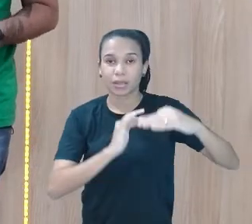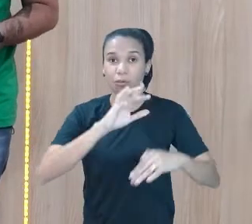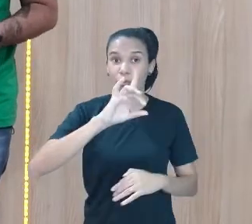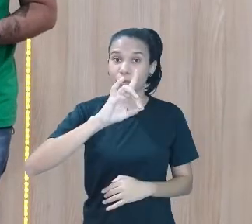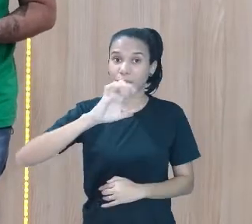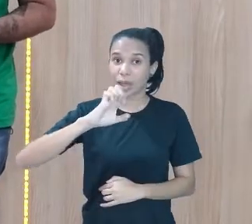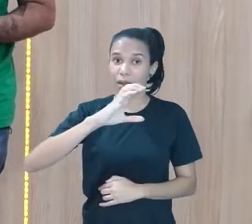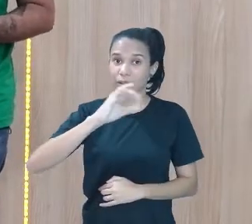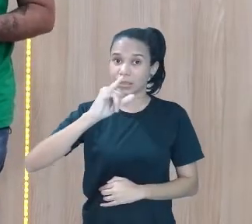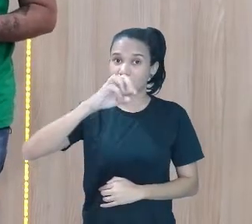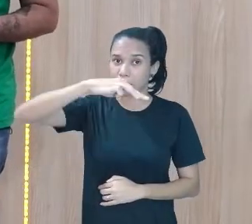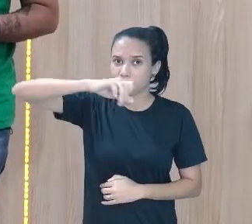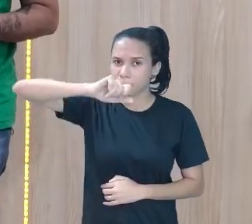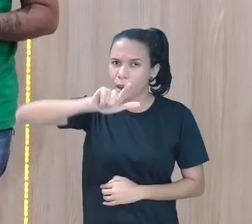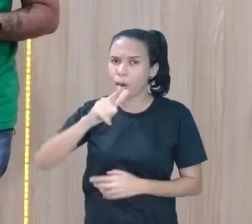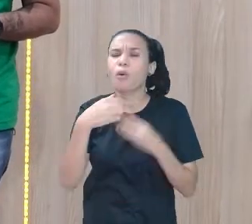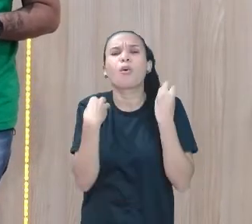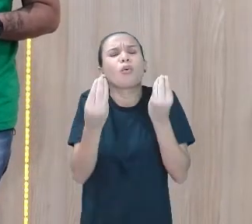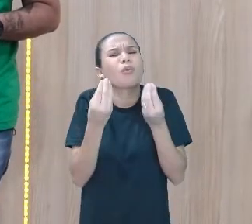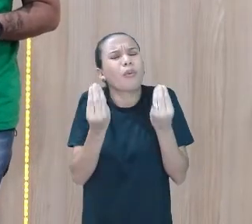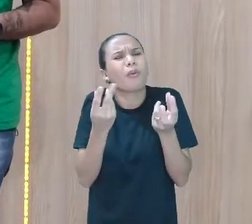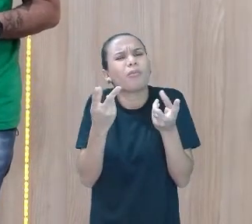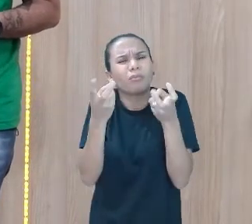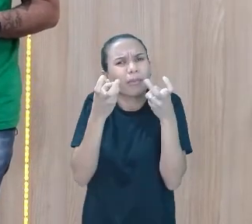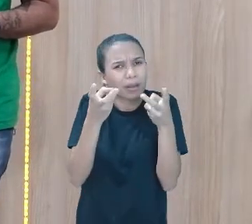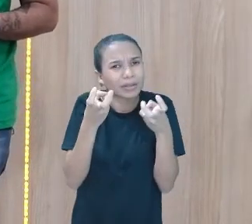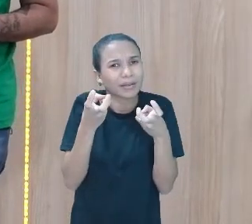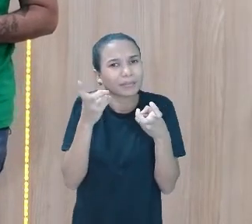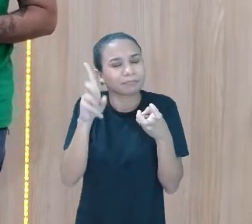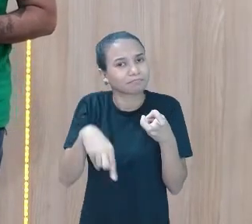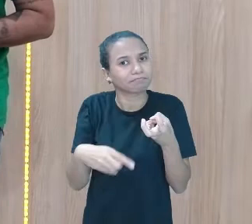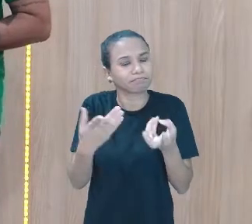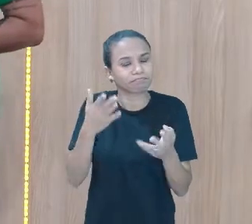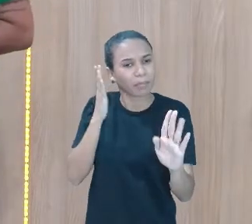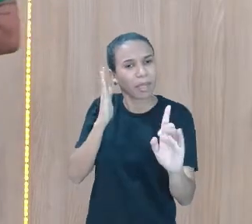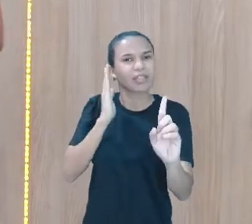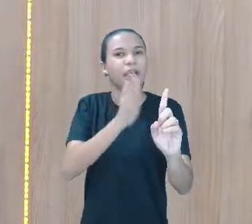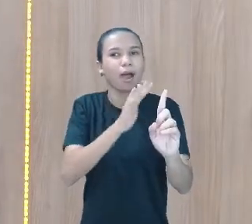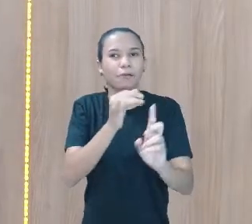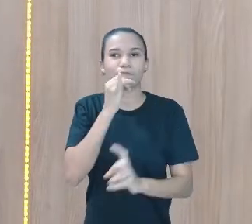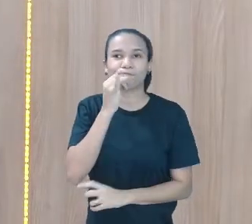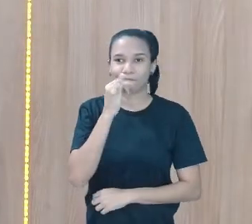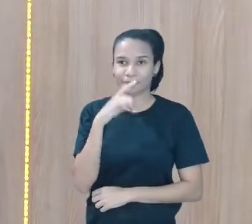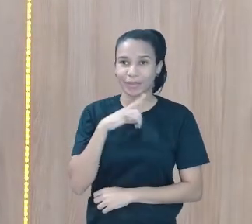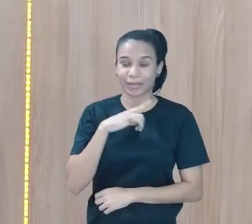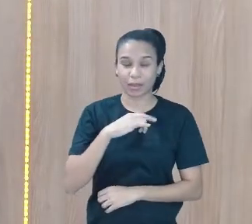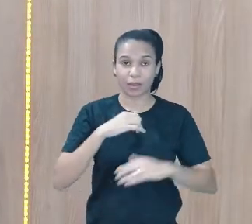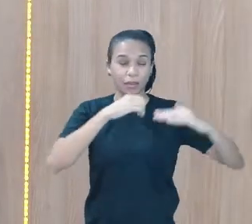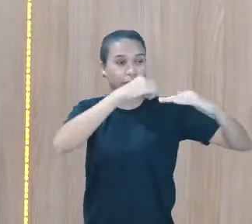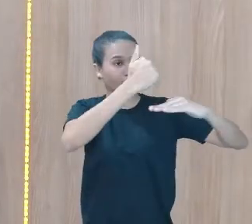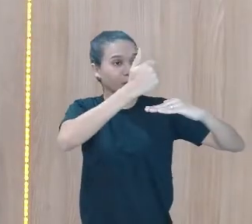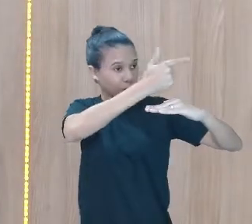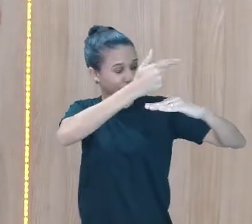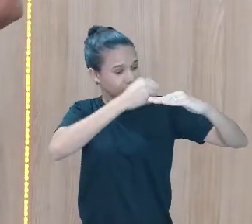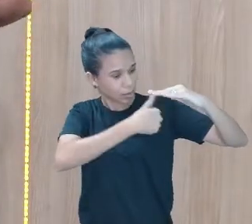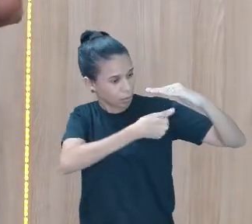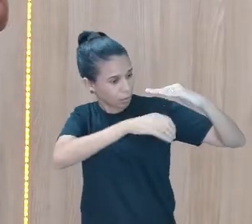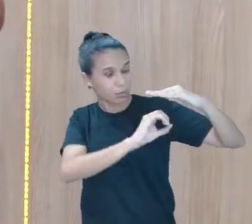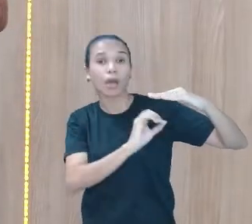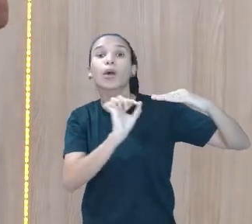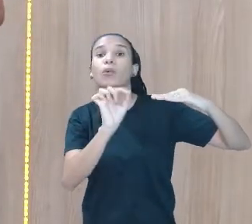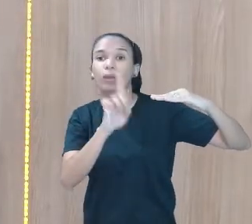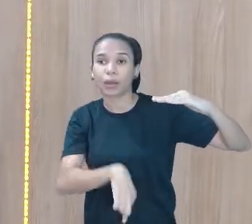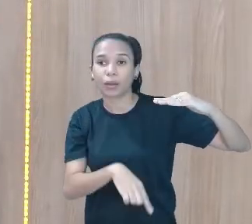decimais. E a gente consegue identificar a fração decimal de uma maneira mais direta, né? Por exemplo, 13 sobre 10